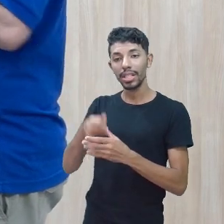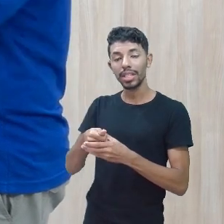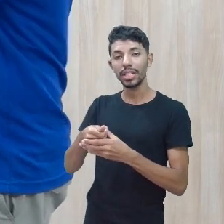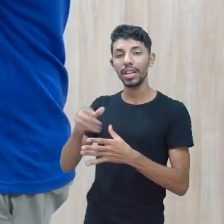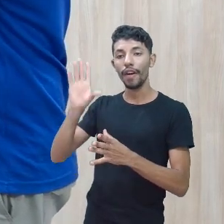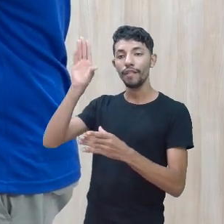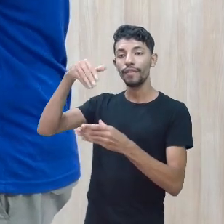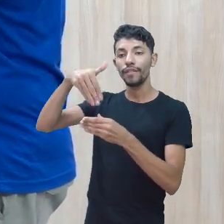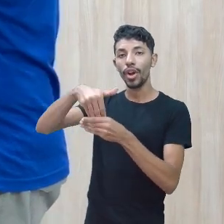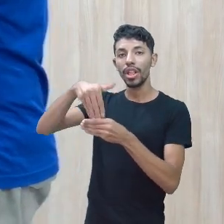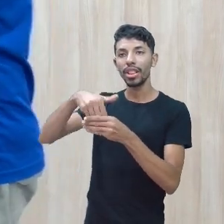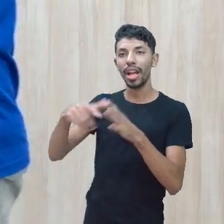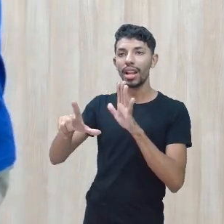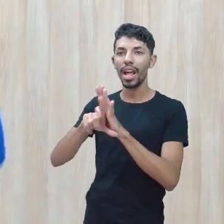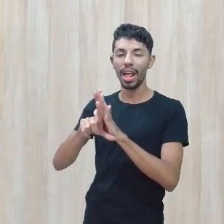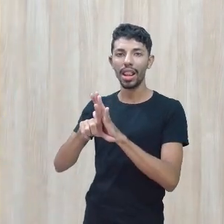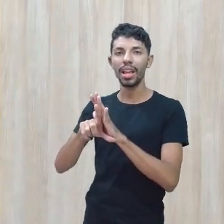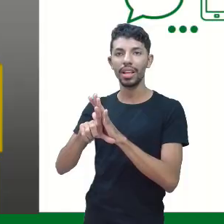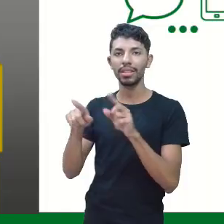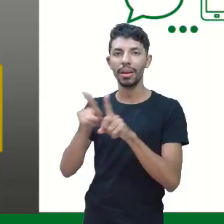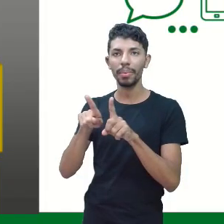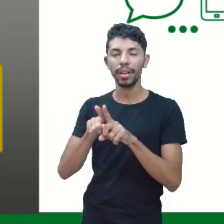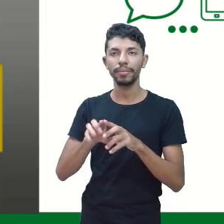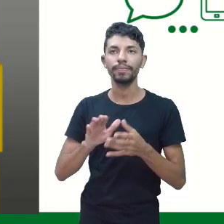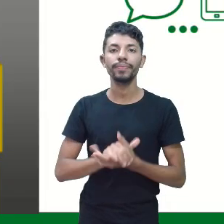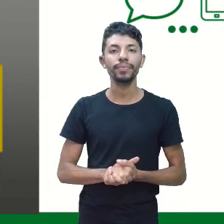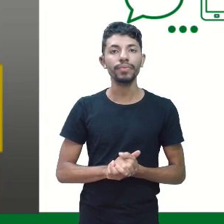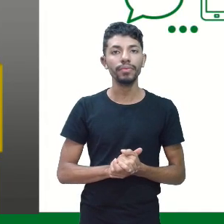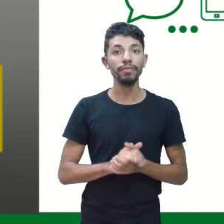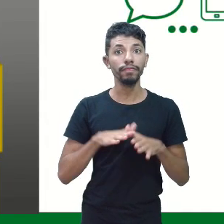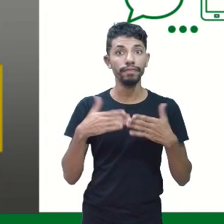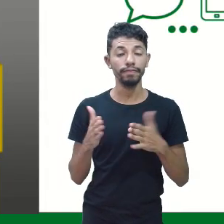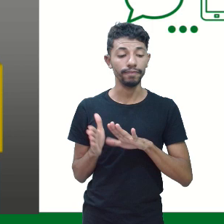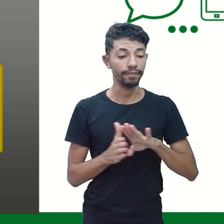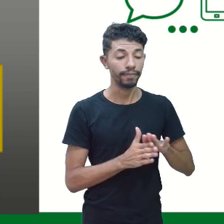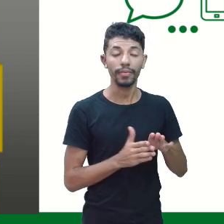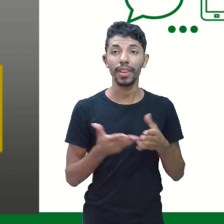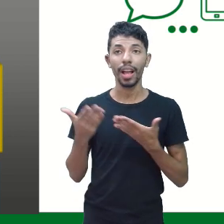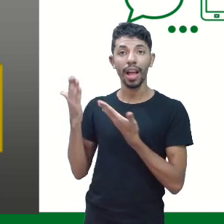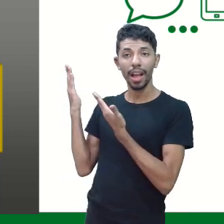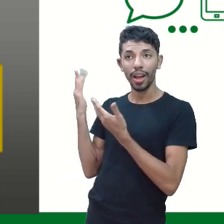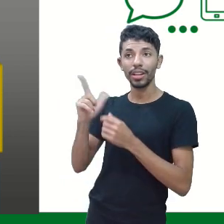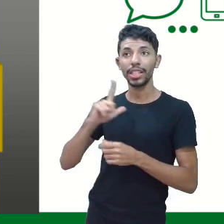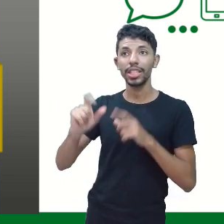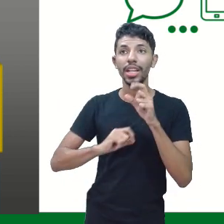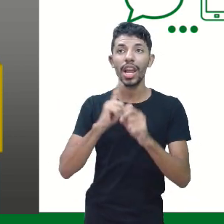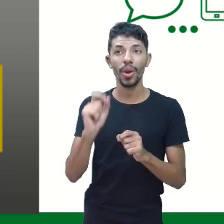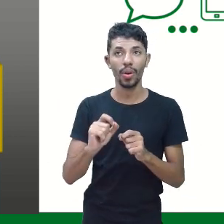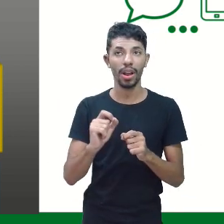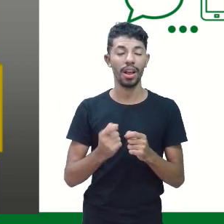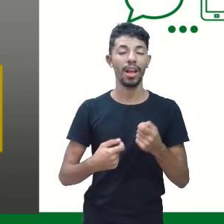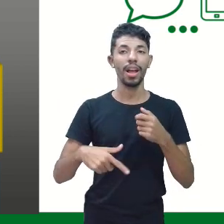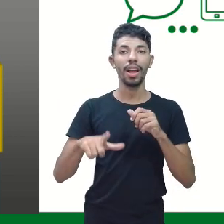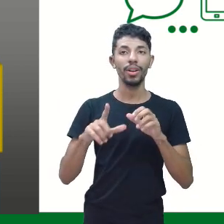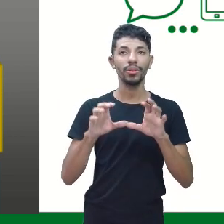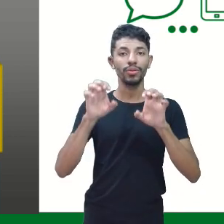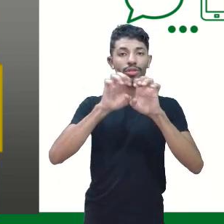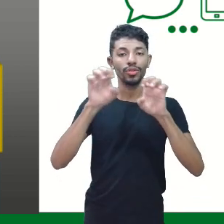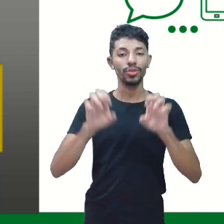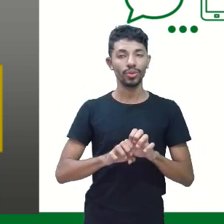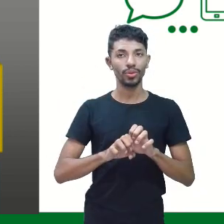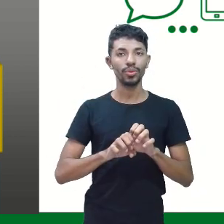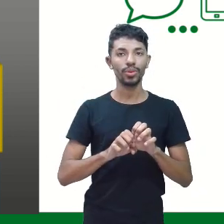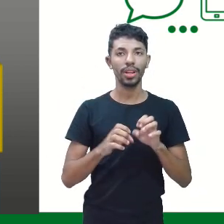Então, vejam, aqui nós temos, né, uma estrutura, né, organizacional do sistema monárquico em Roma. A monarquia romana